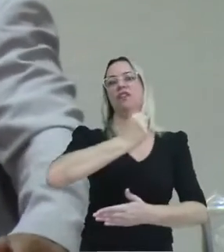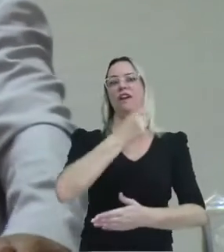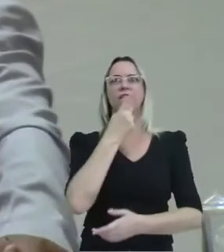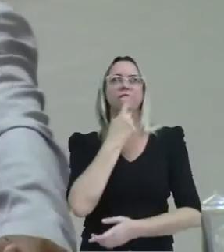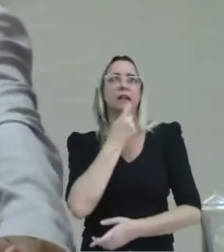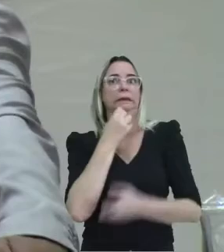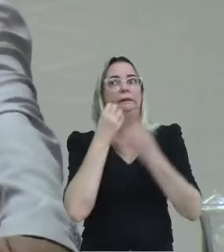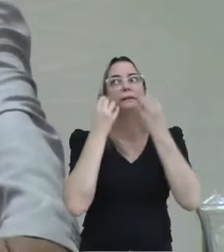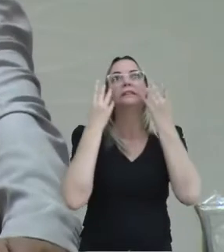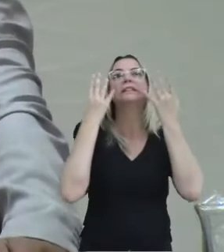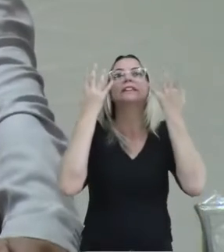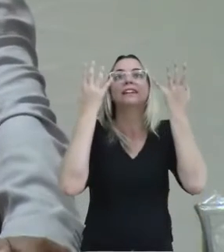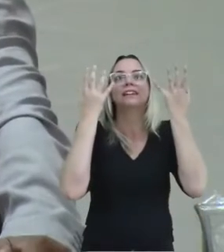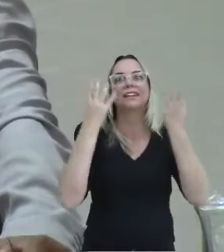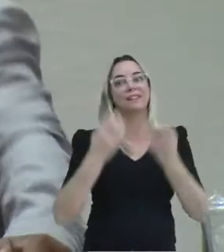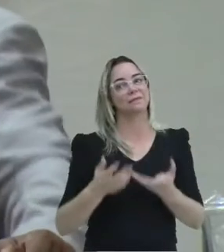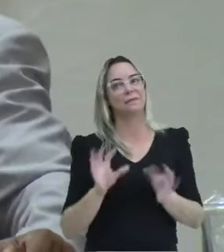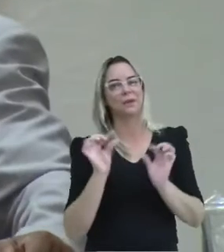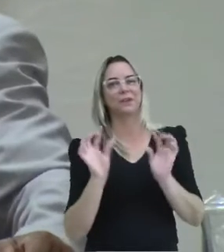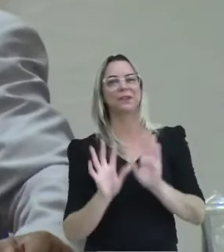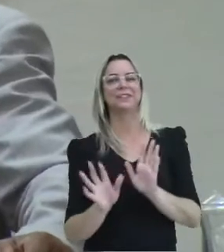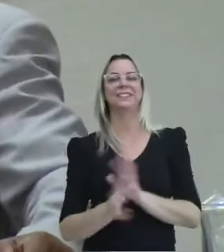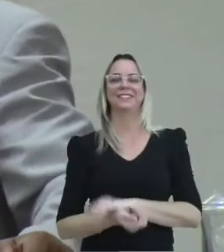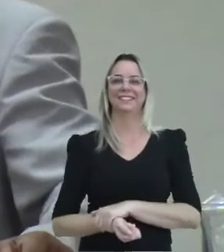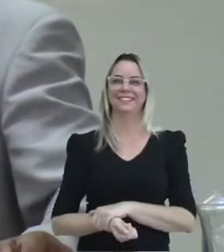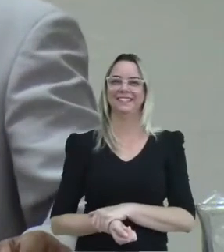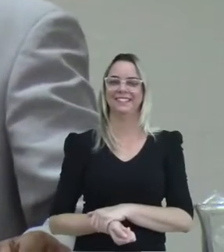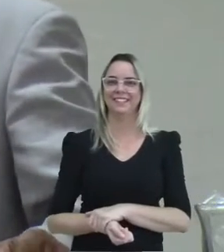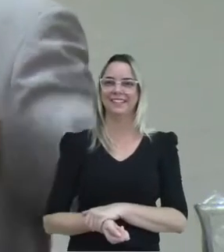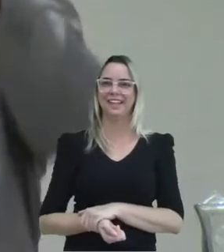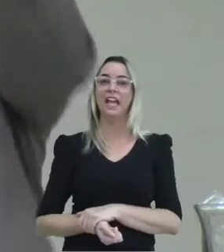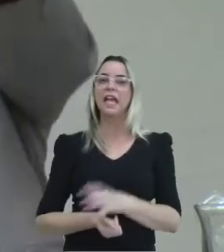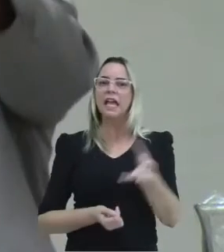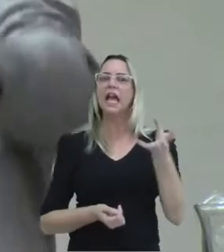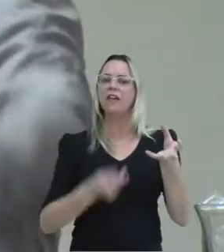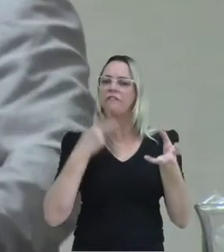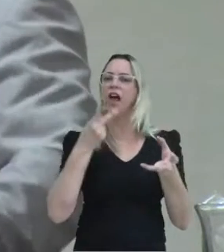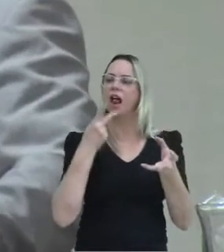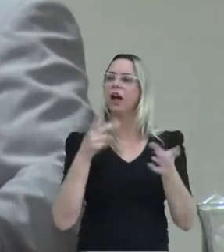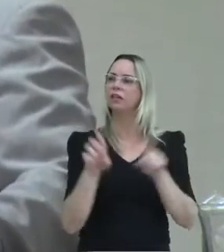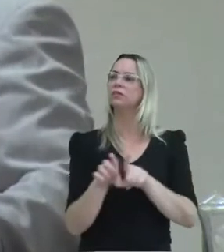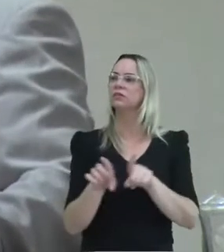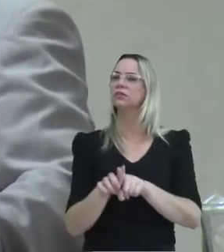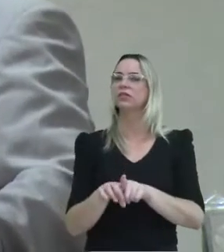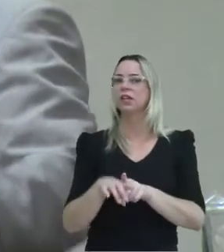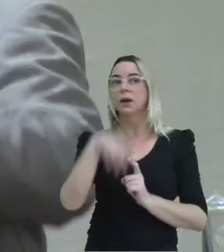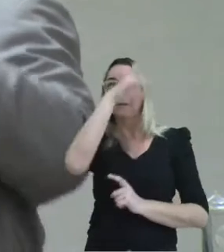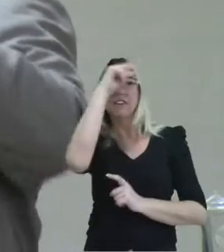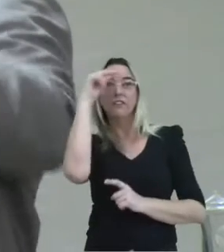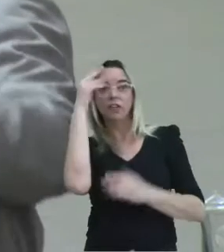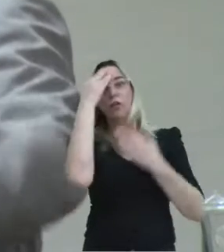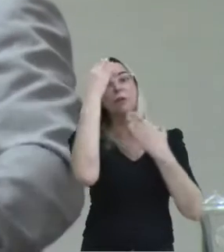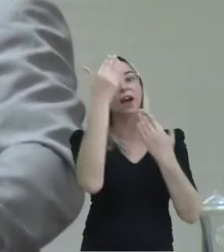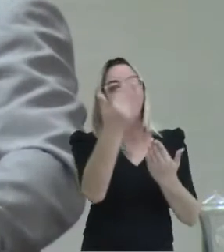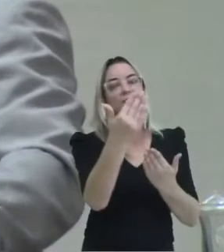vermelho. E quero falar também e agradecer ao prefeito